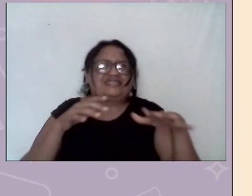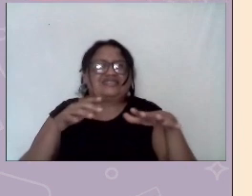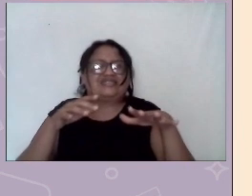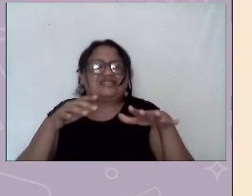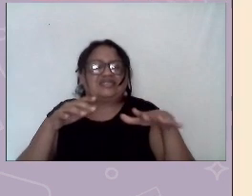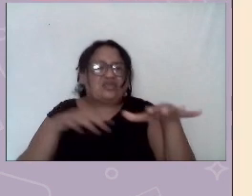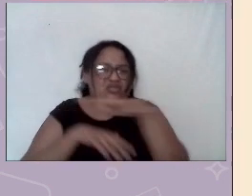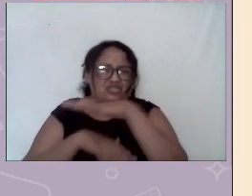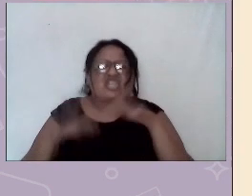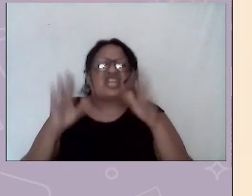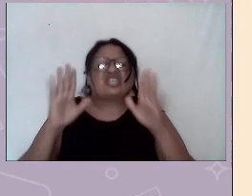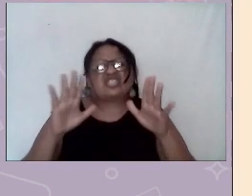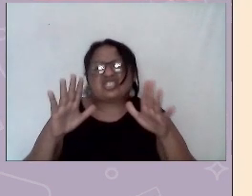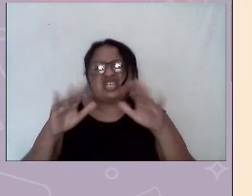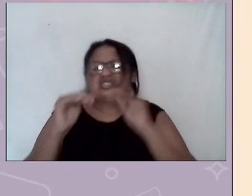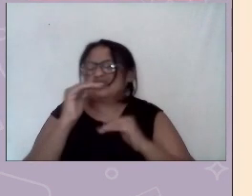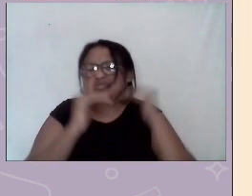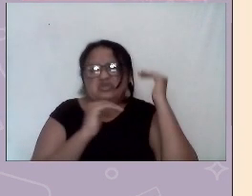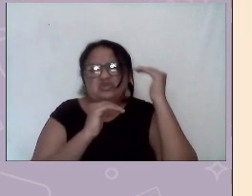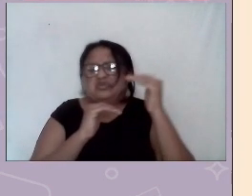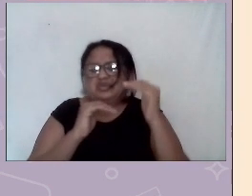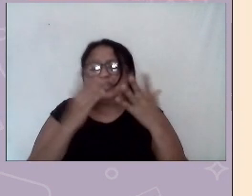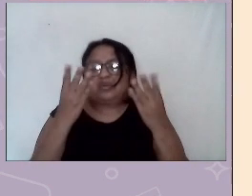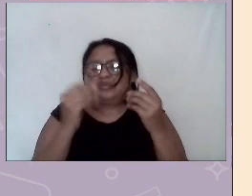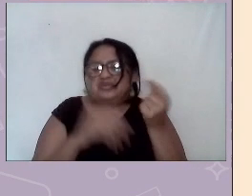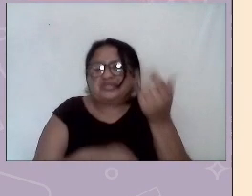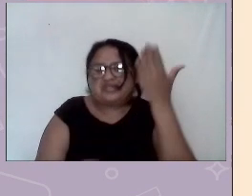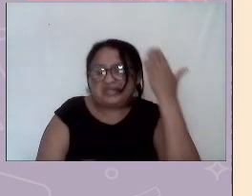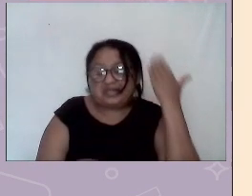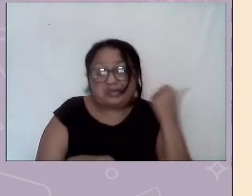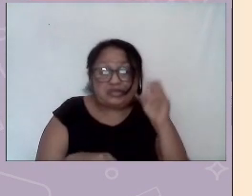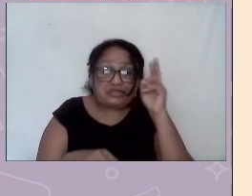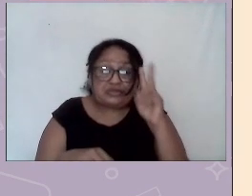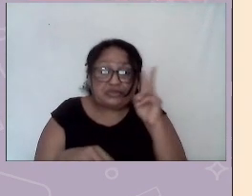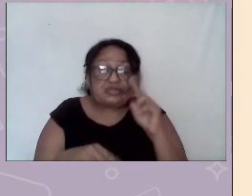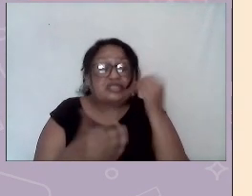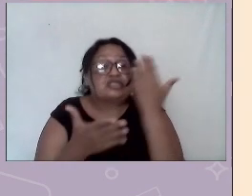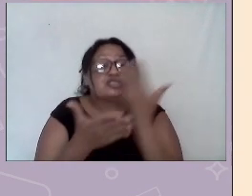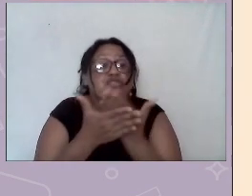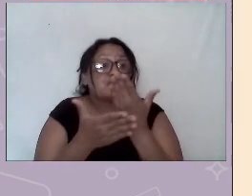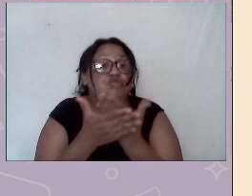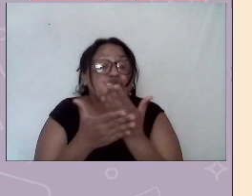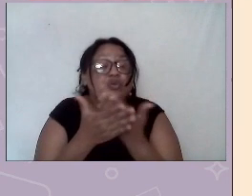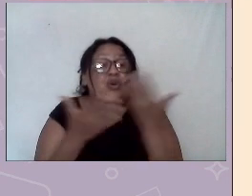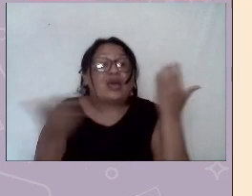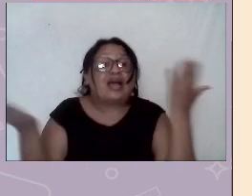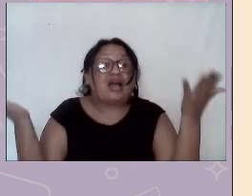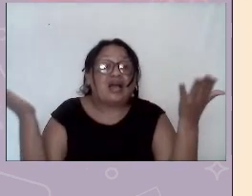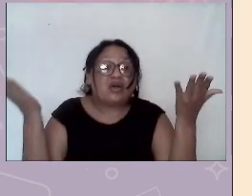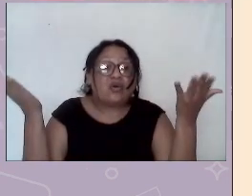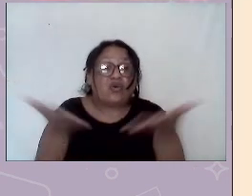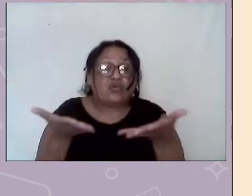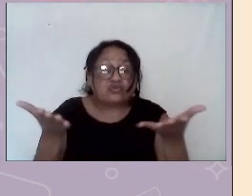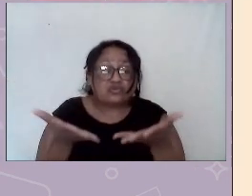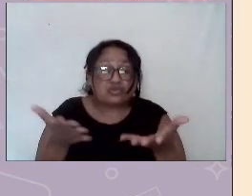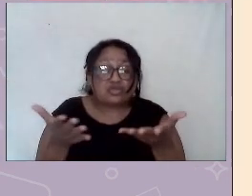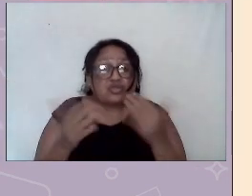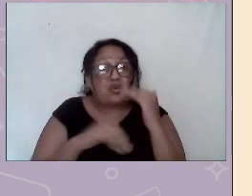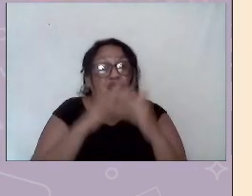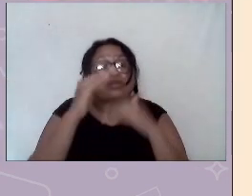já foi superada né há muito tempo a história estuda a atuação de homens o processo de